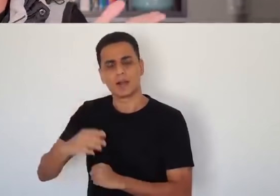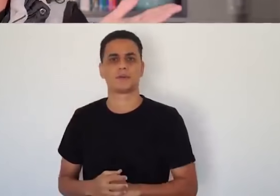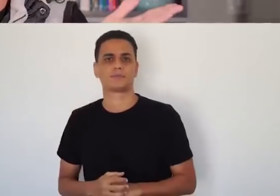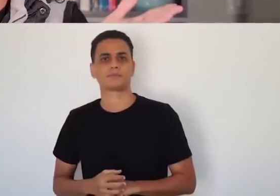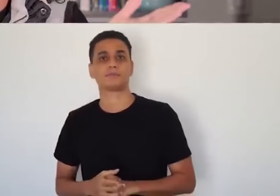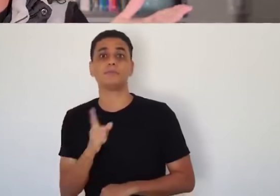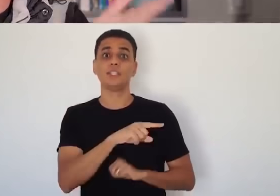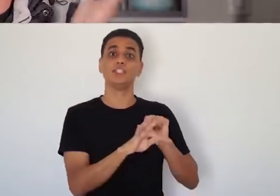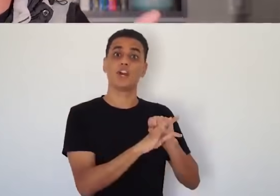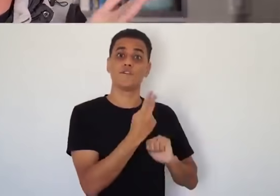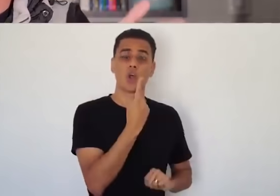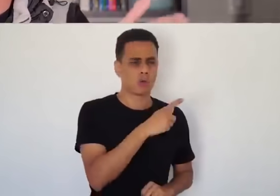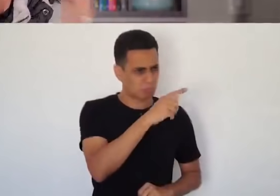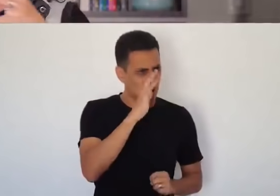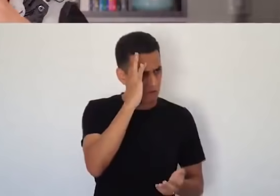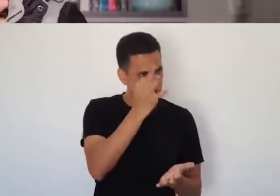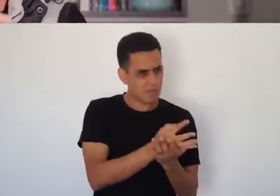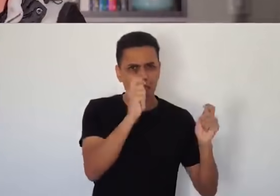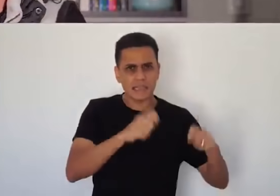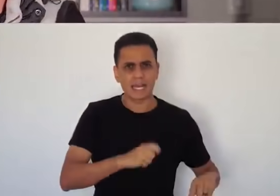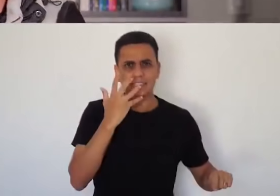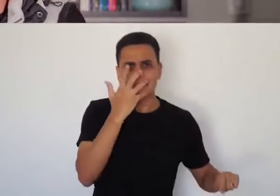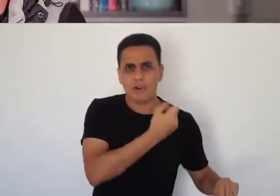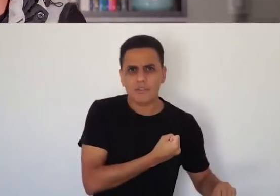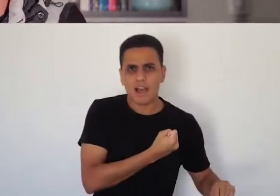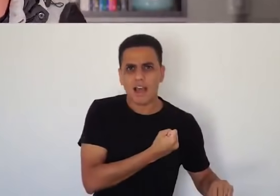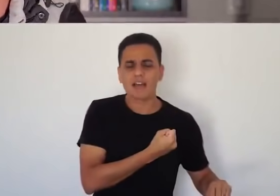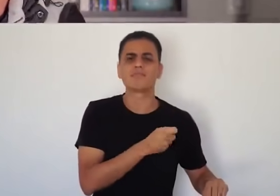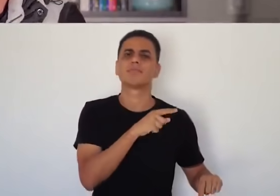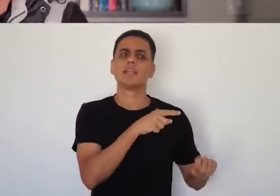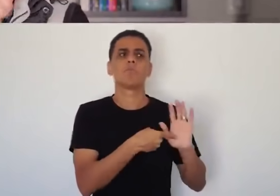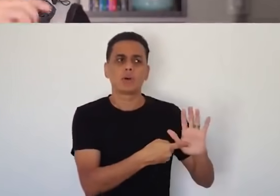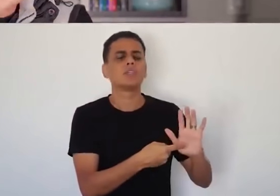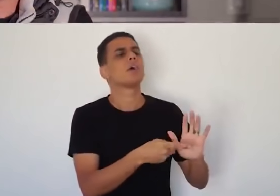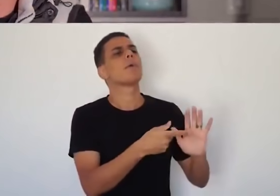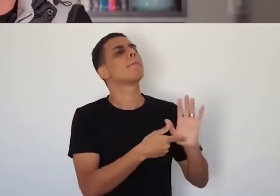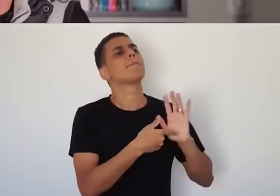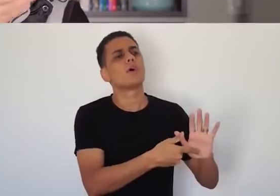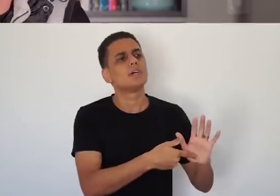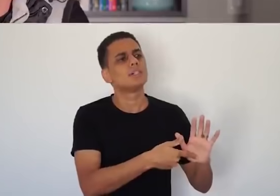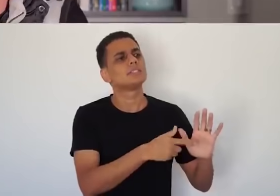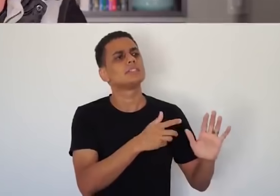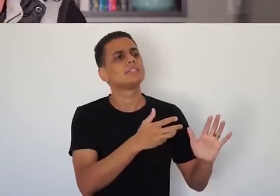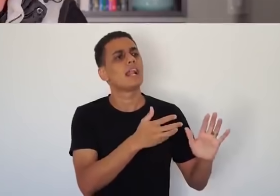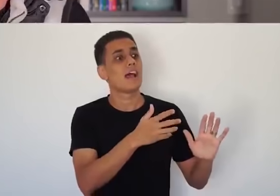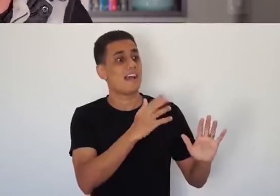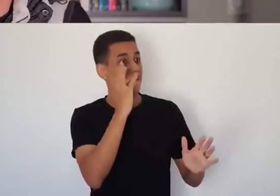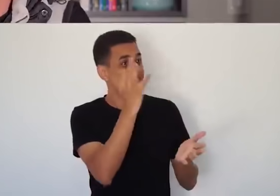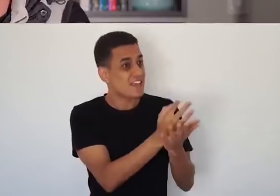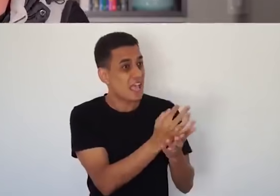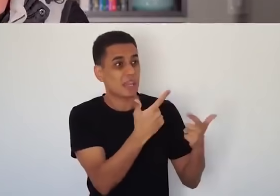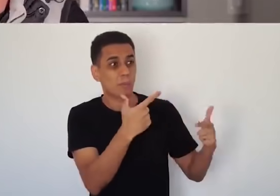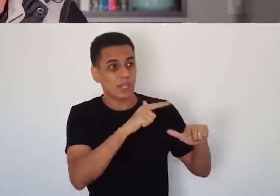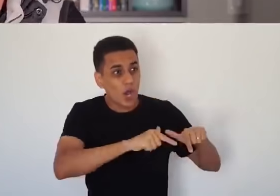quanto o outro, essas verdades teológicas, elas se encontram e se completam. Por exemplo, Paulo, quando está falando sobre